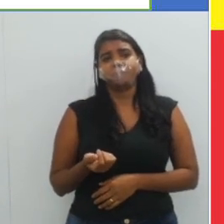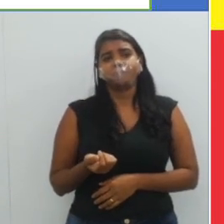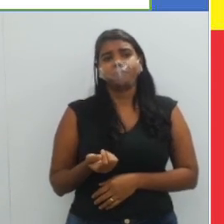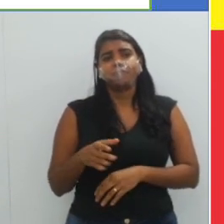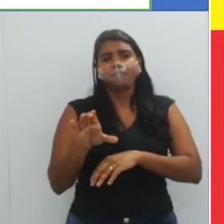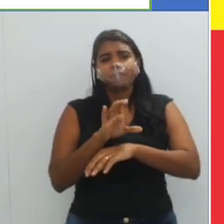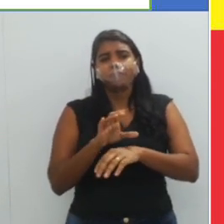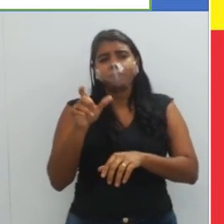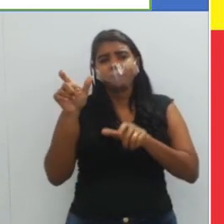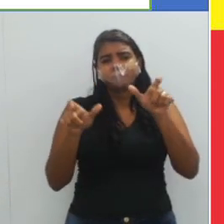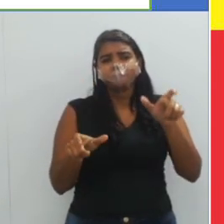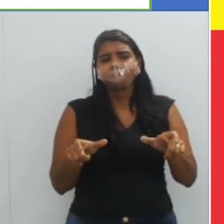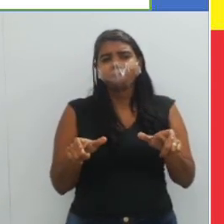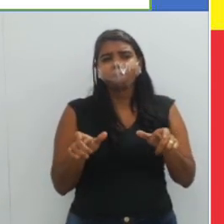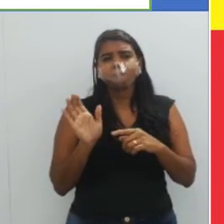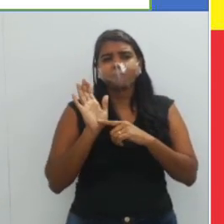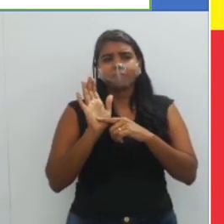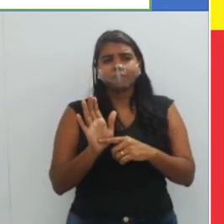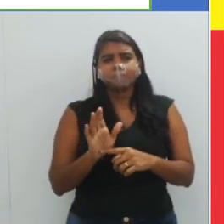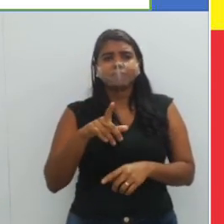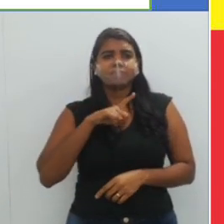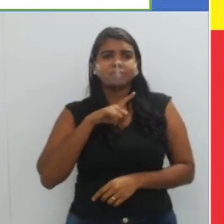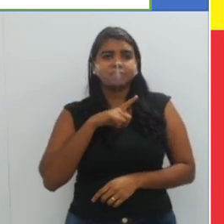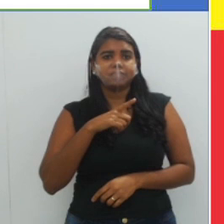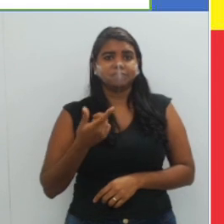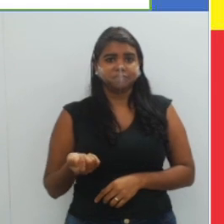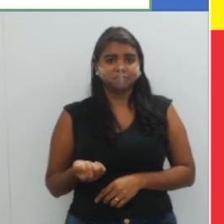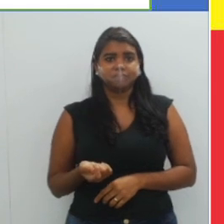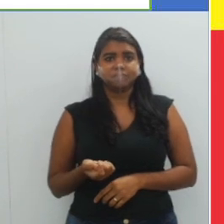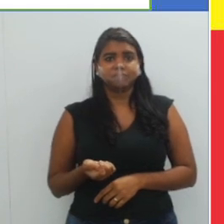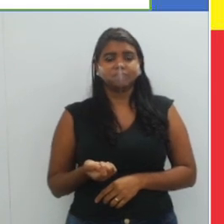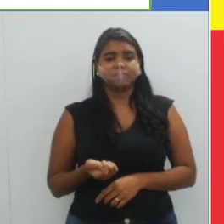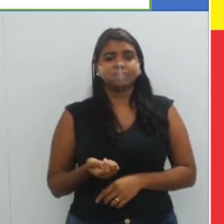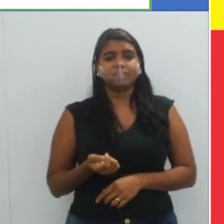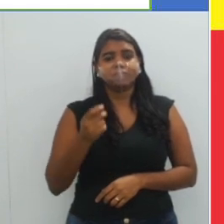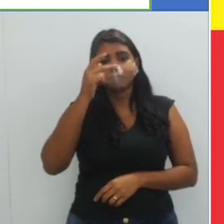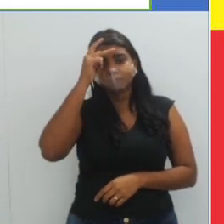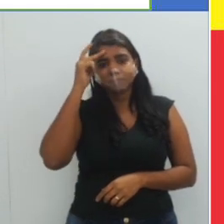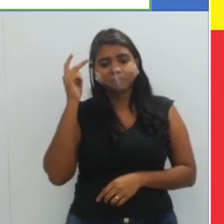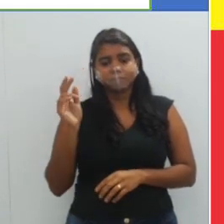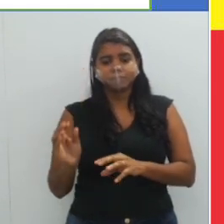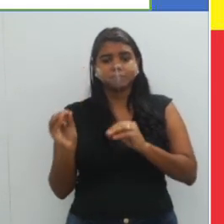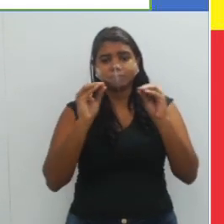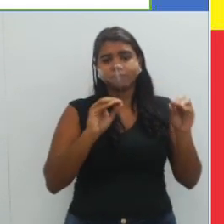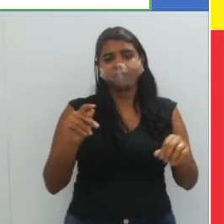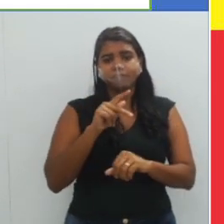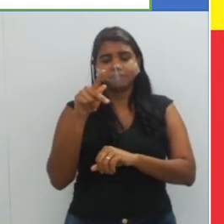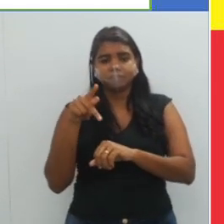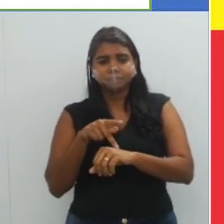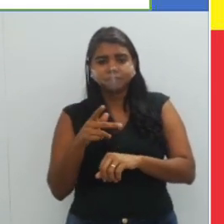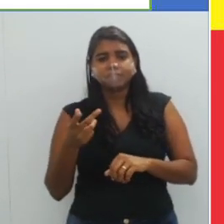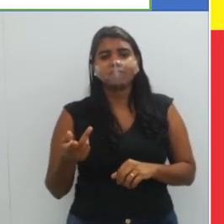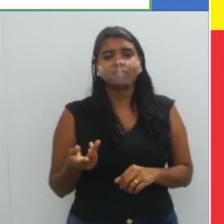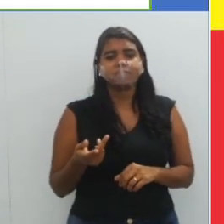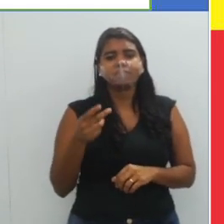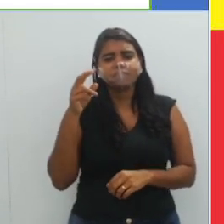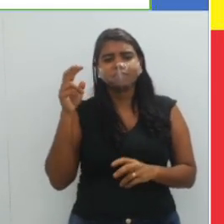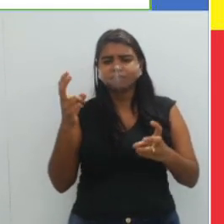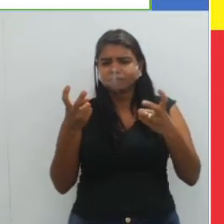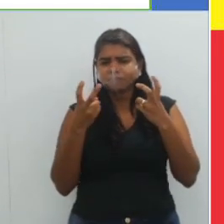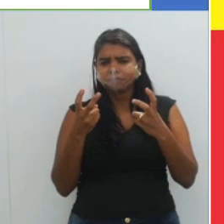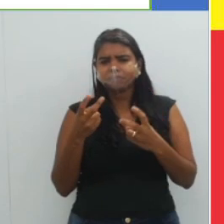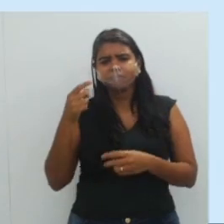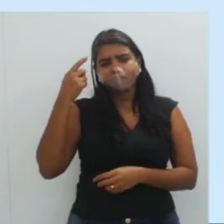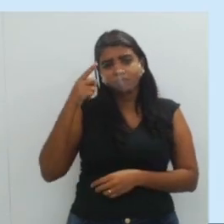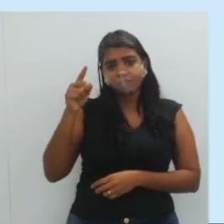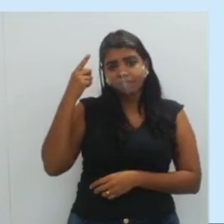três fotografias mostra justamente o que? Nós temos a questão dos imigrantes, refugiados. Nós observamos que no nosso dia a dia,